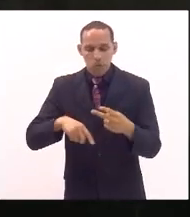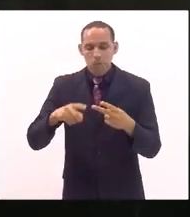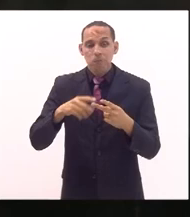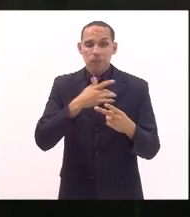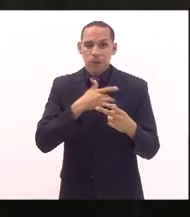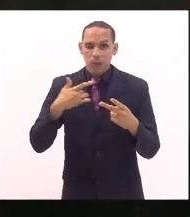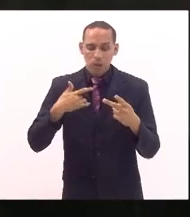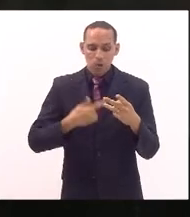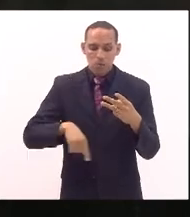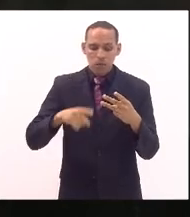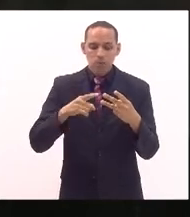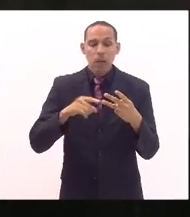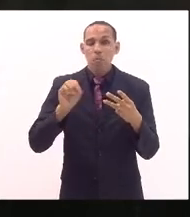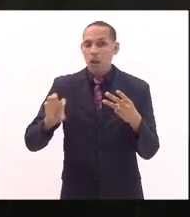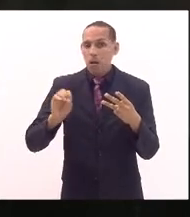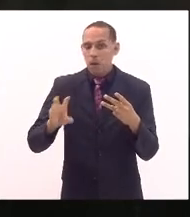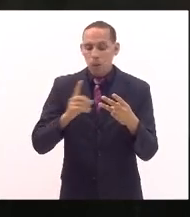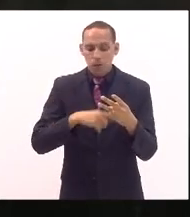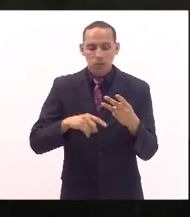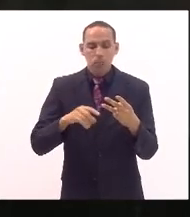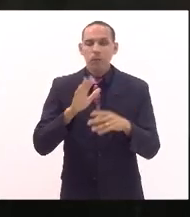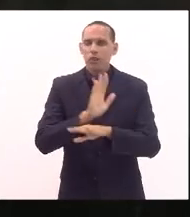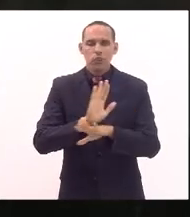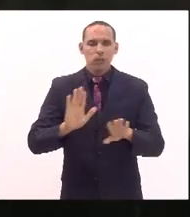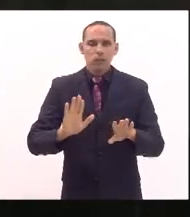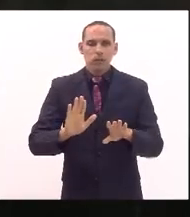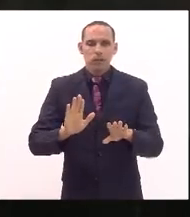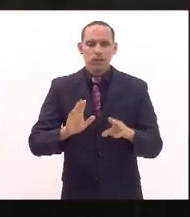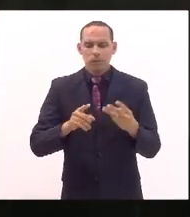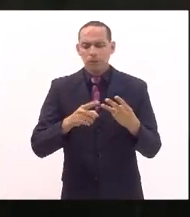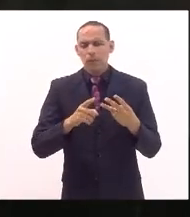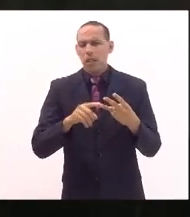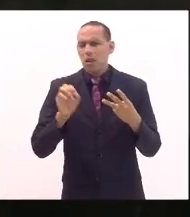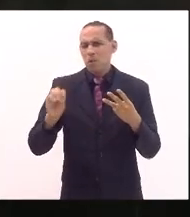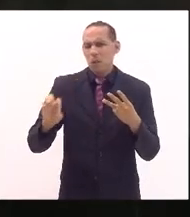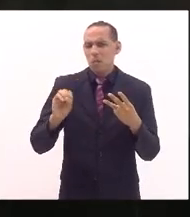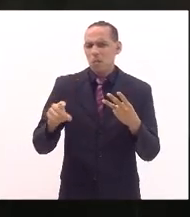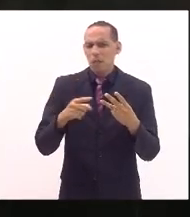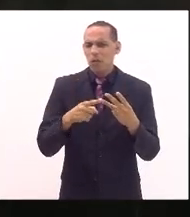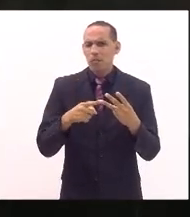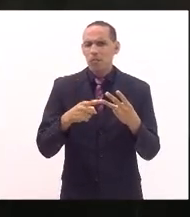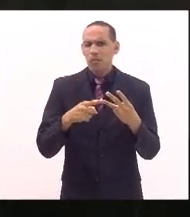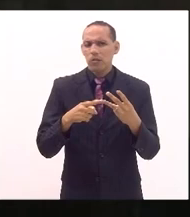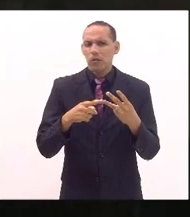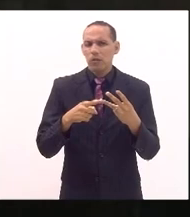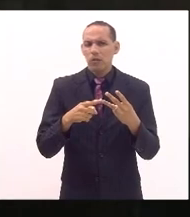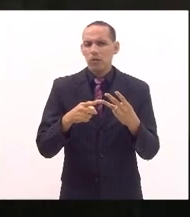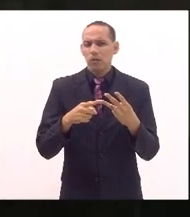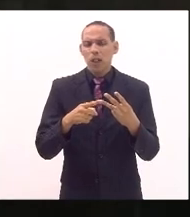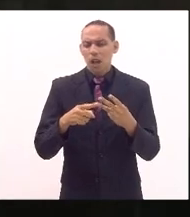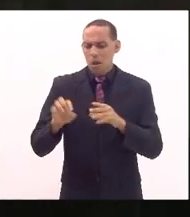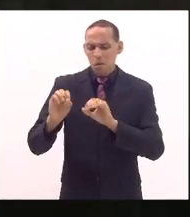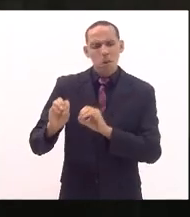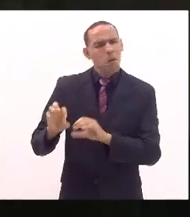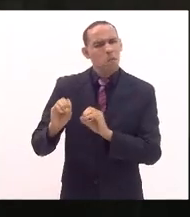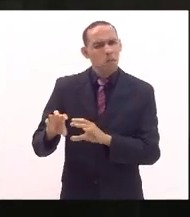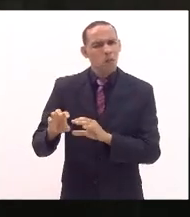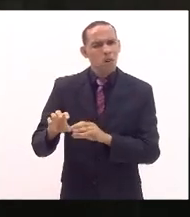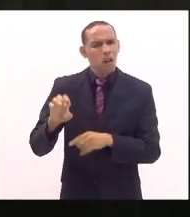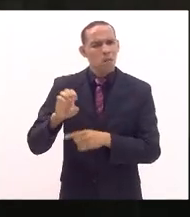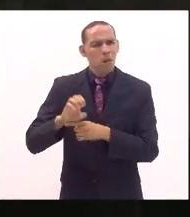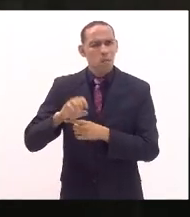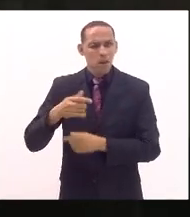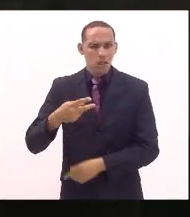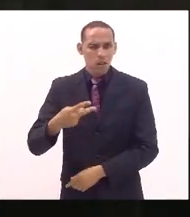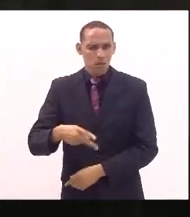saúde educação vou parar aqui educação a educação no